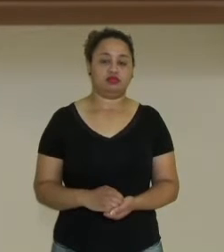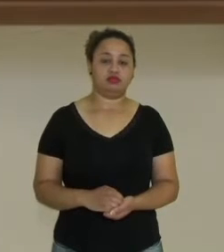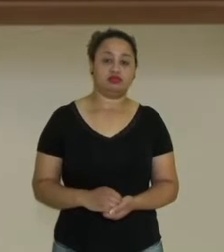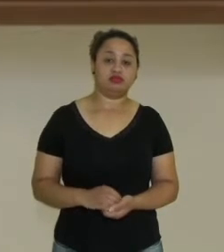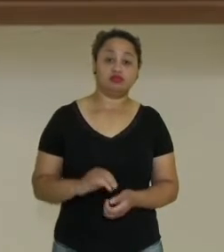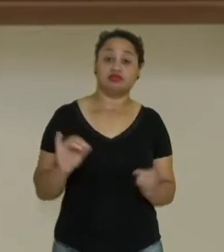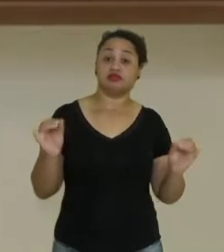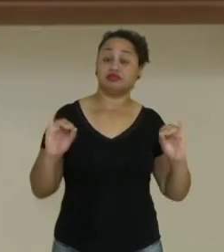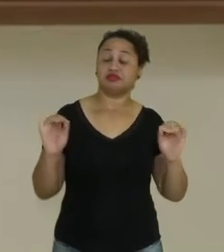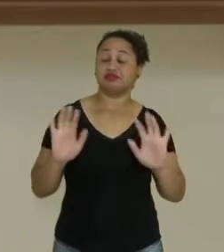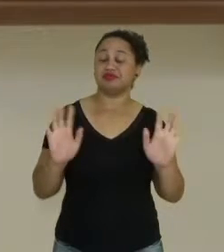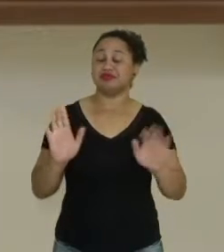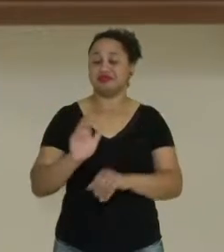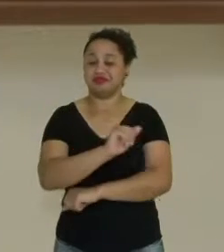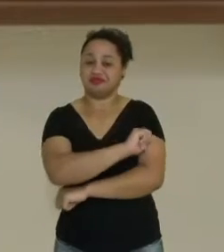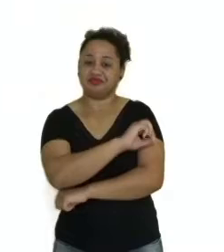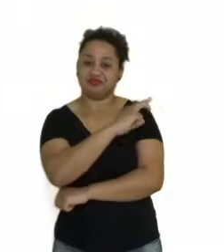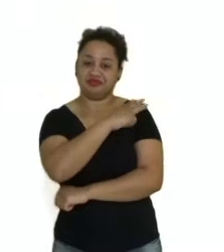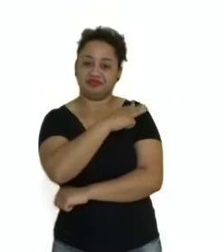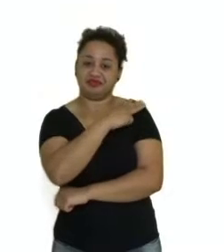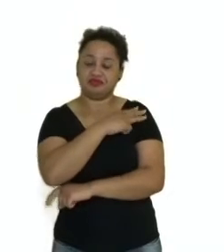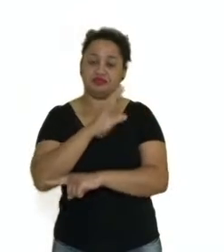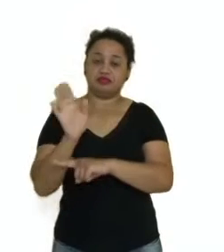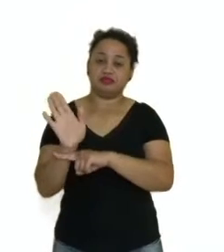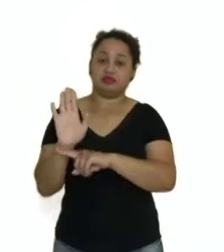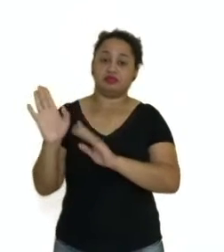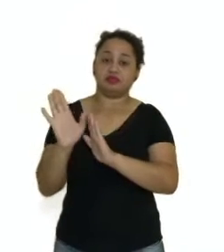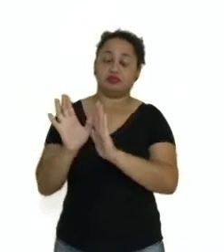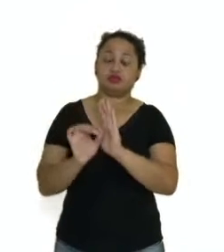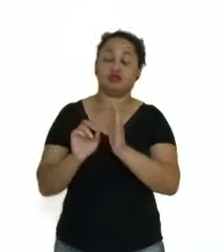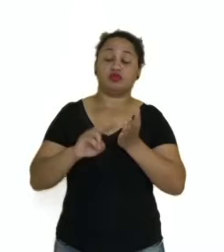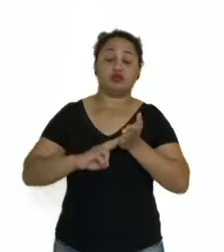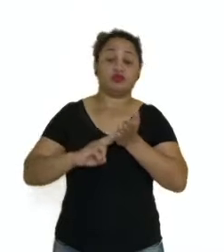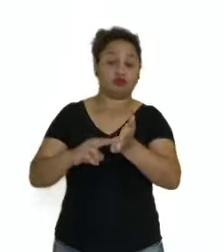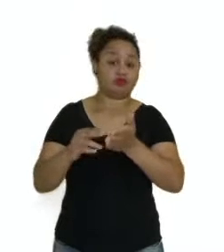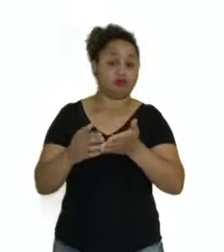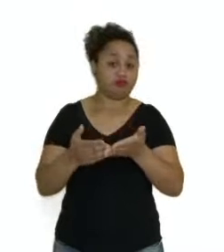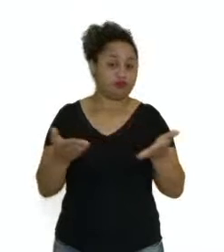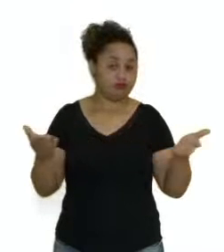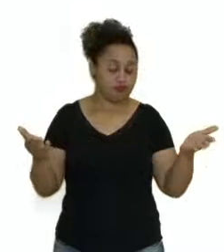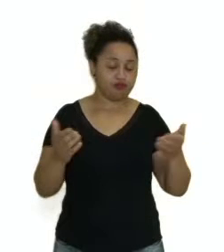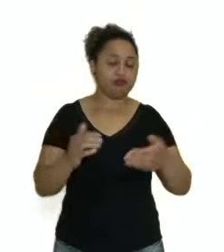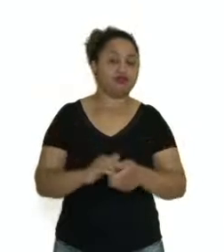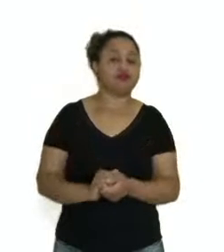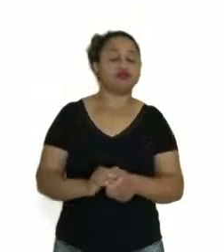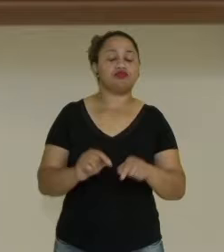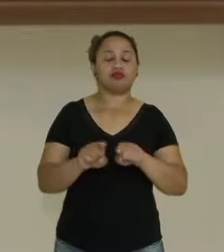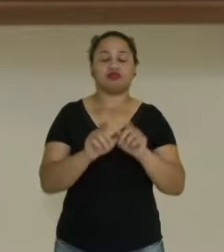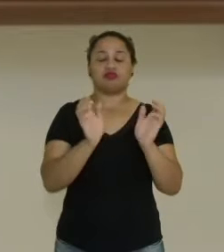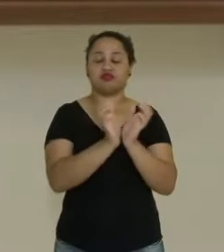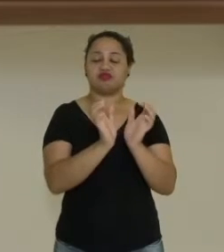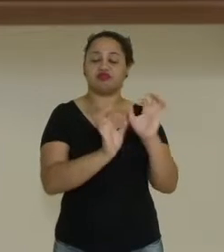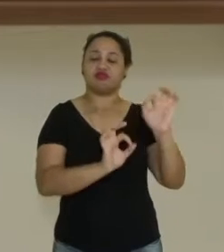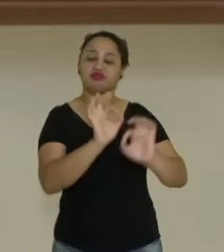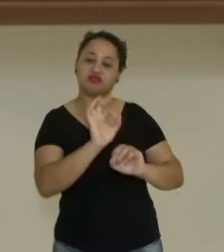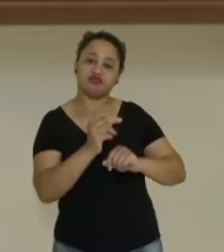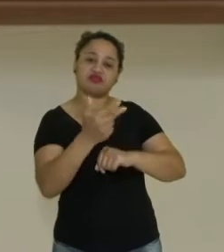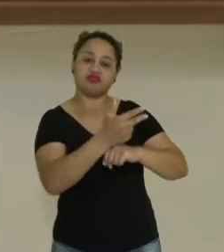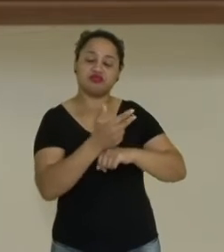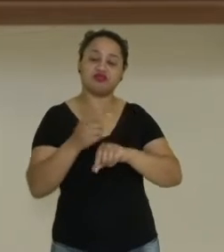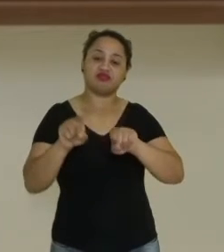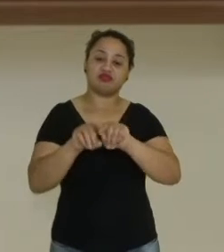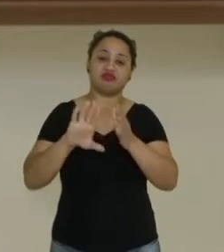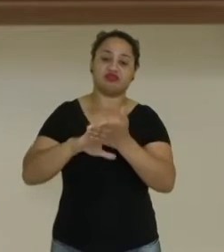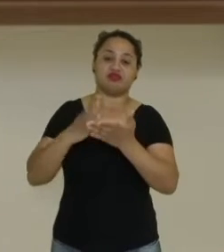Olá, estudantes da terceira série. Nesse vídeo, vamos falar sobre carta aberta. Contamos com nossa equipe aqui no estúdio e a nossa